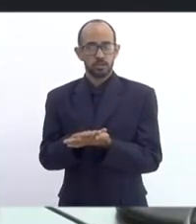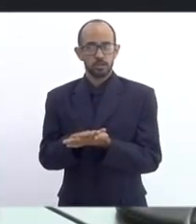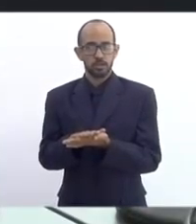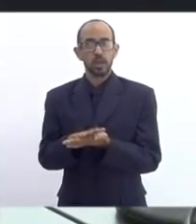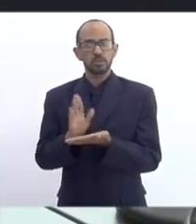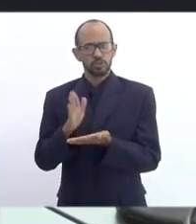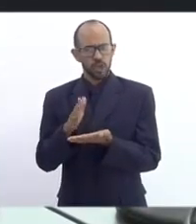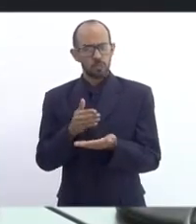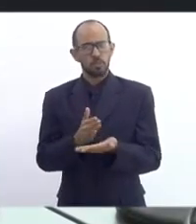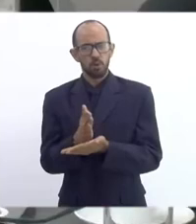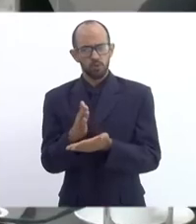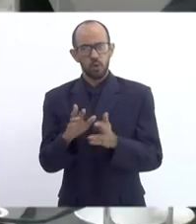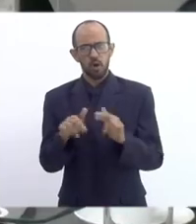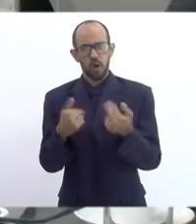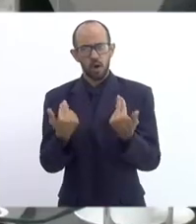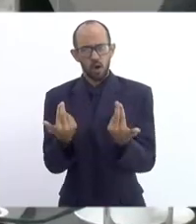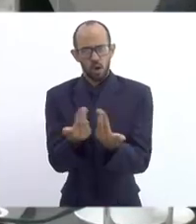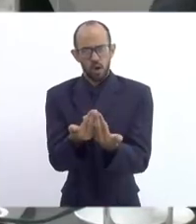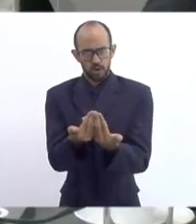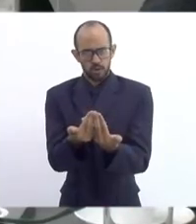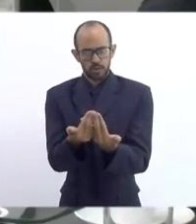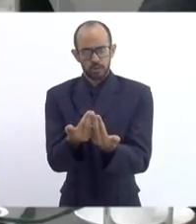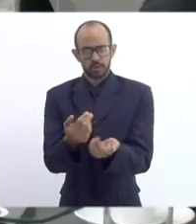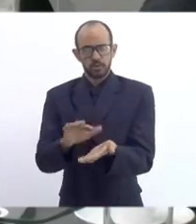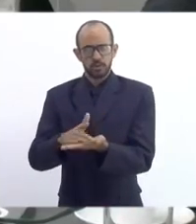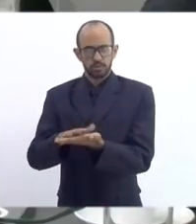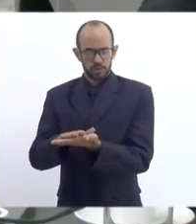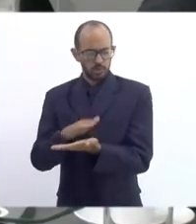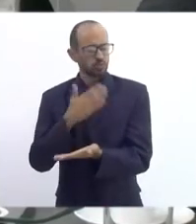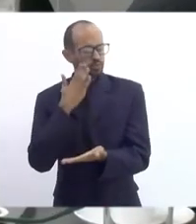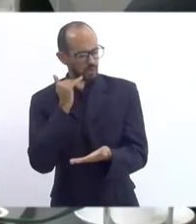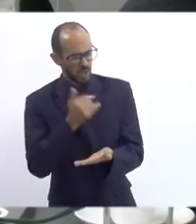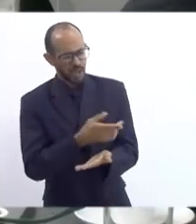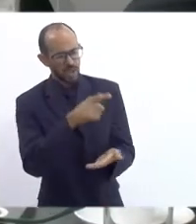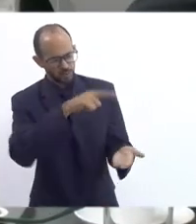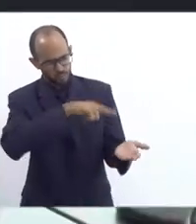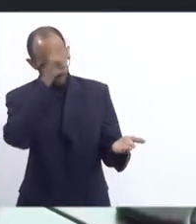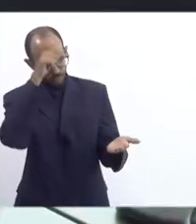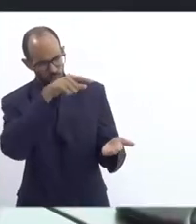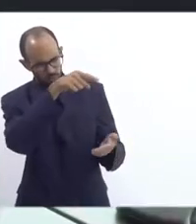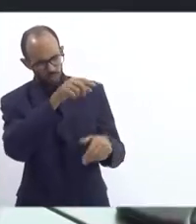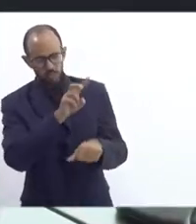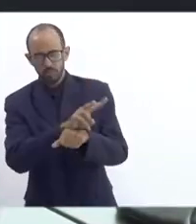de samba também para lá. Eu sei que Vossa Excelência é um entusiasta das rodas e das manifestações.